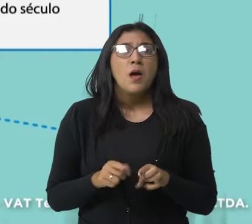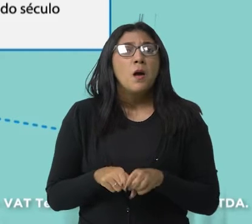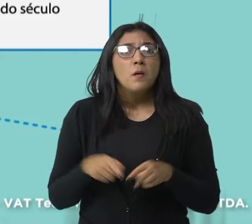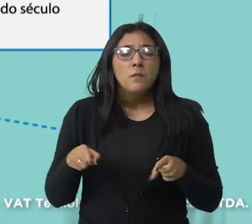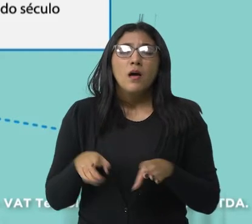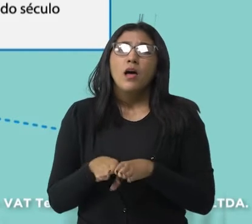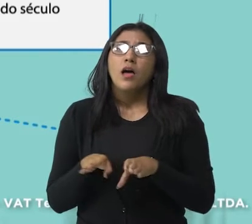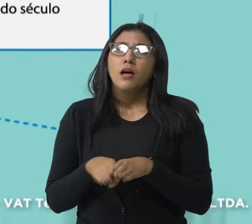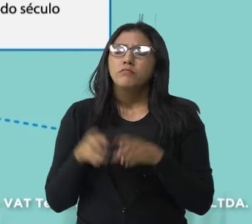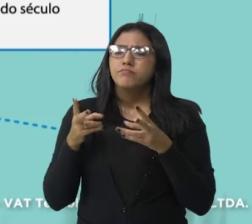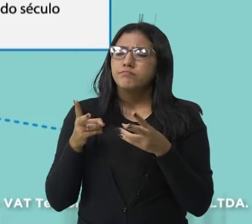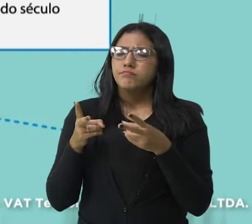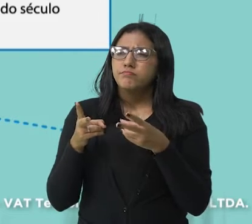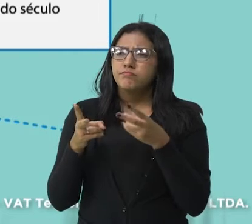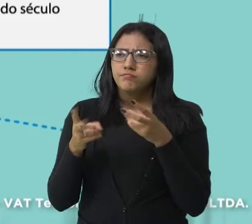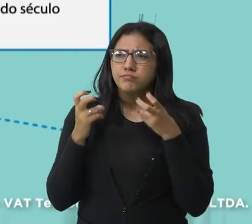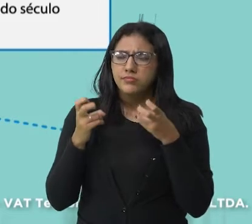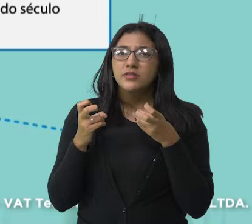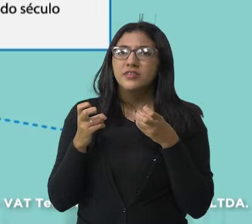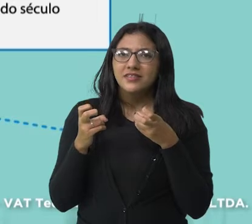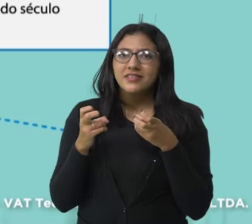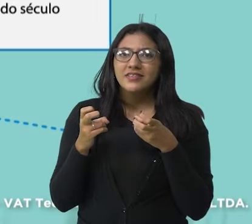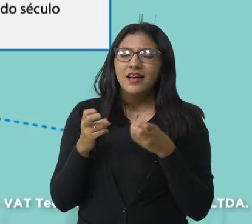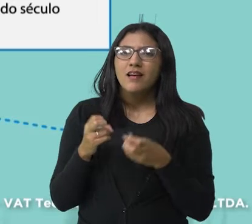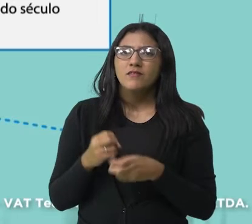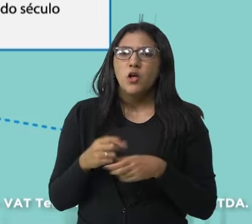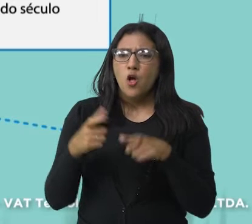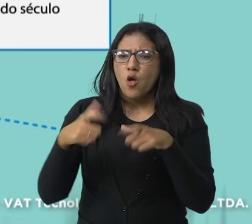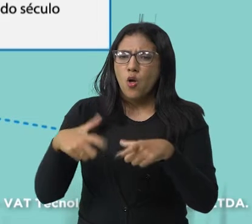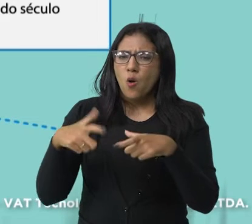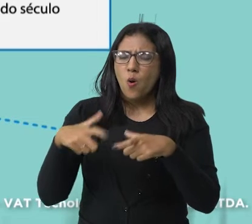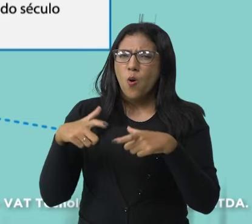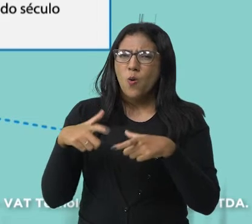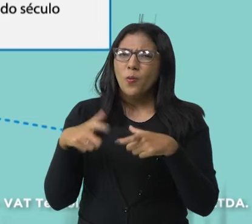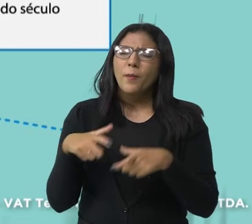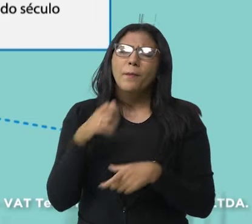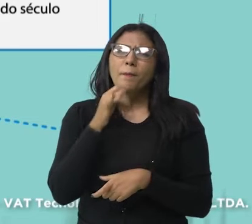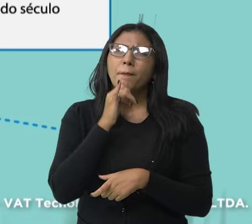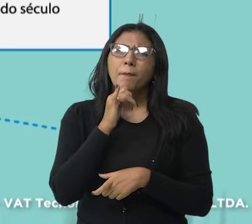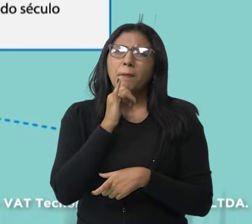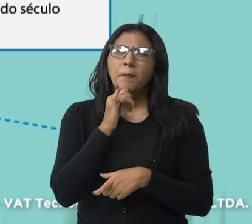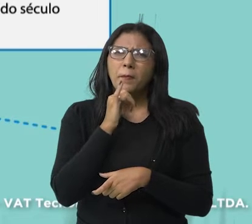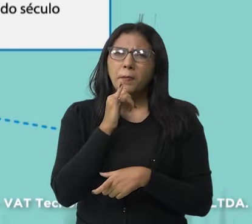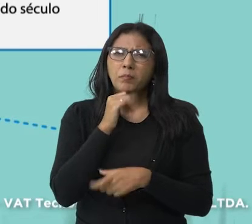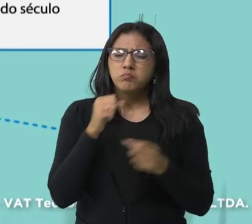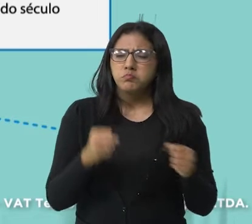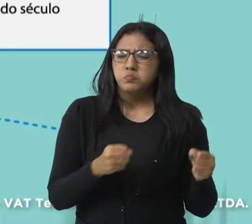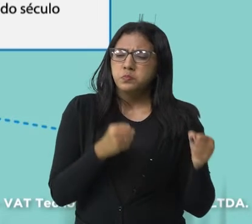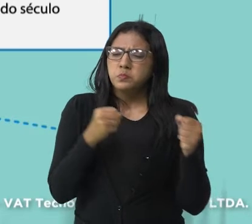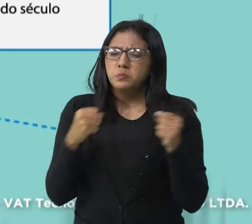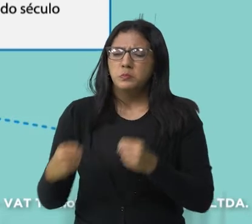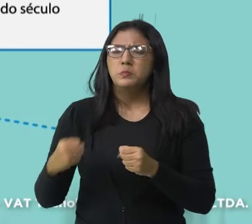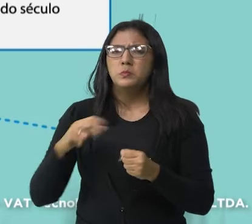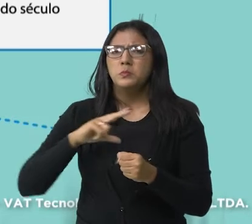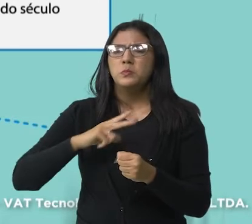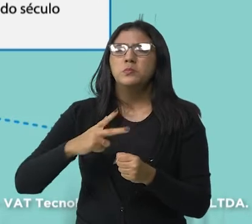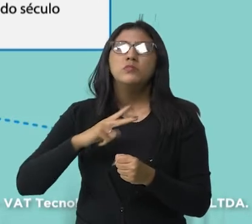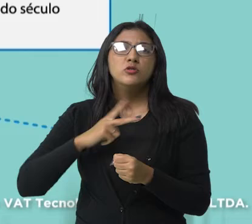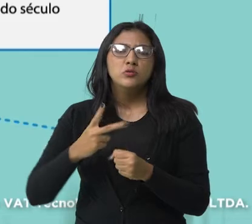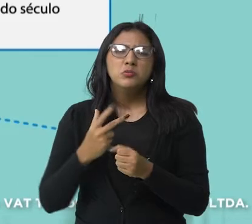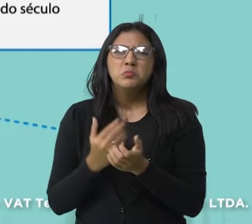observa, gente, alguns fortes portugueses. Esses fortes começam, a ser construídos,